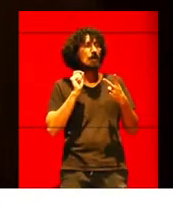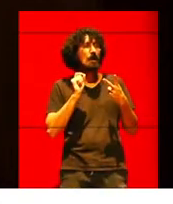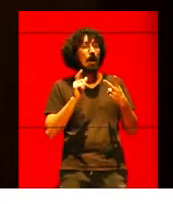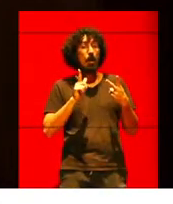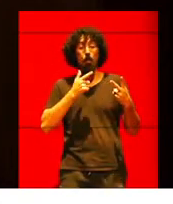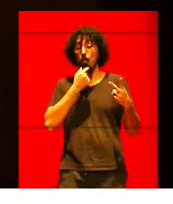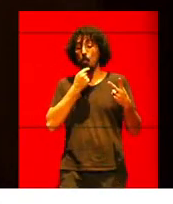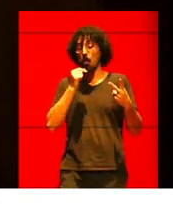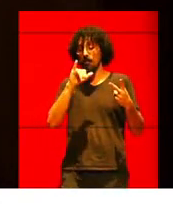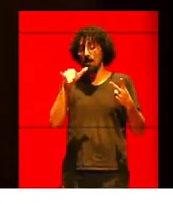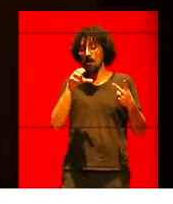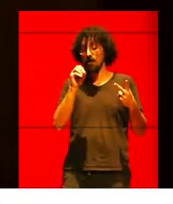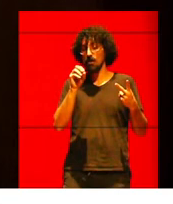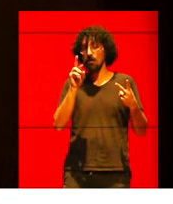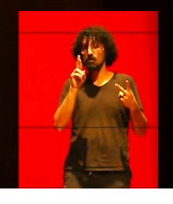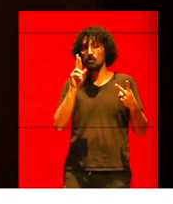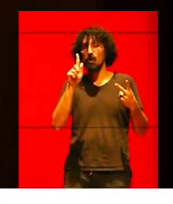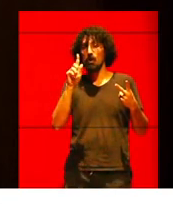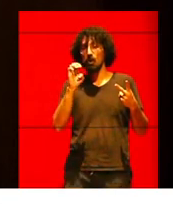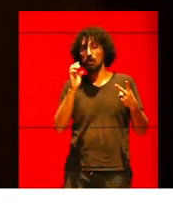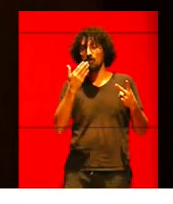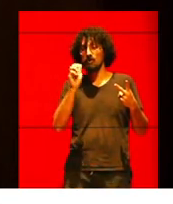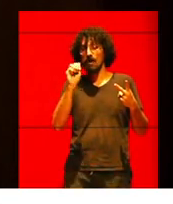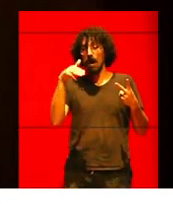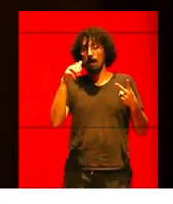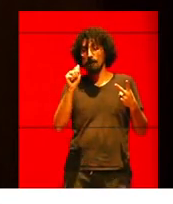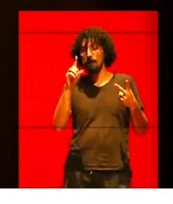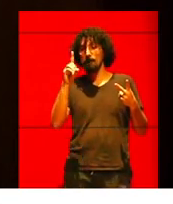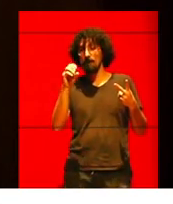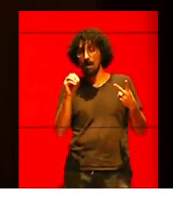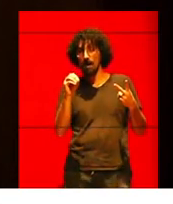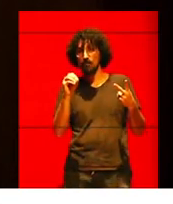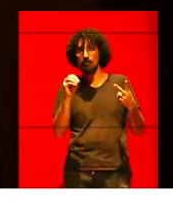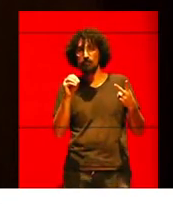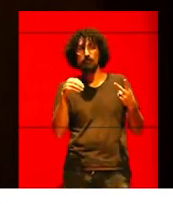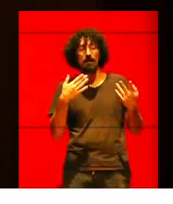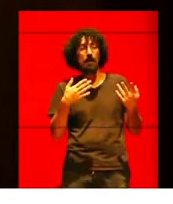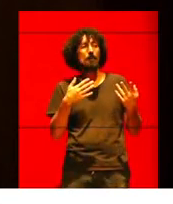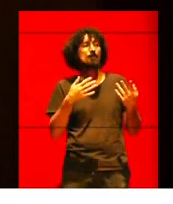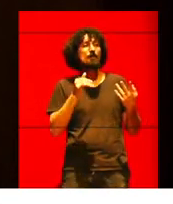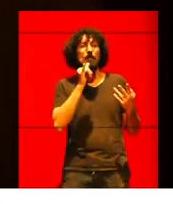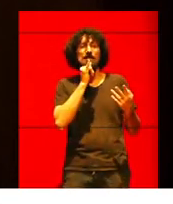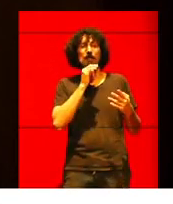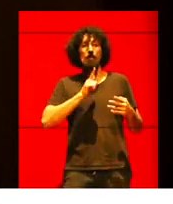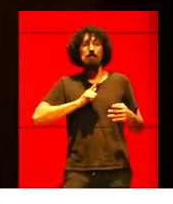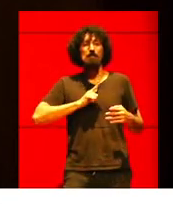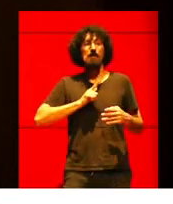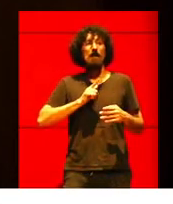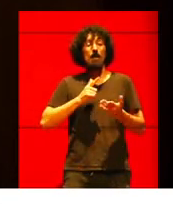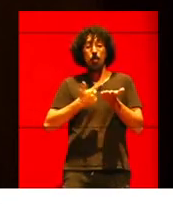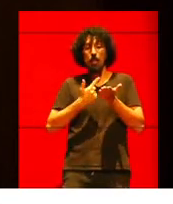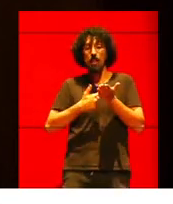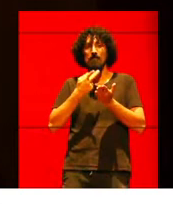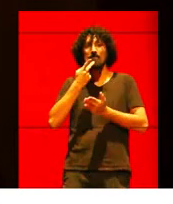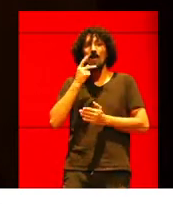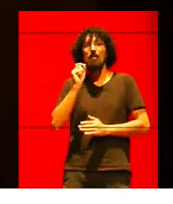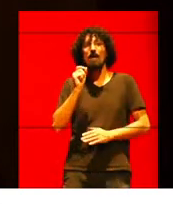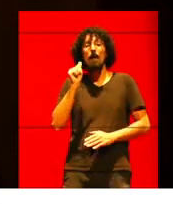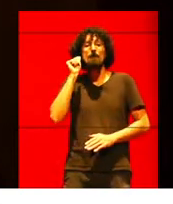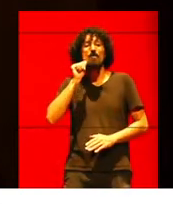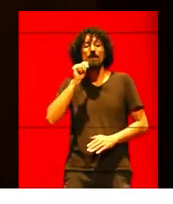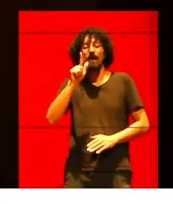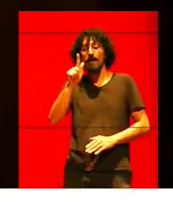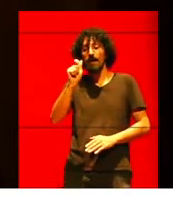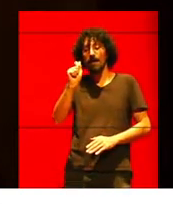chamado Jorge Amado. Ouviram falar? Mas ouviram falar de Gabriela Cravo Canela, sim ou não? Sim. Novela